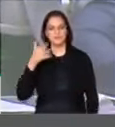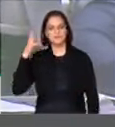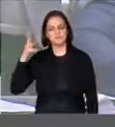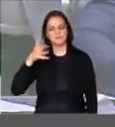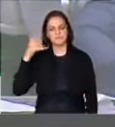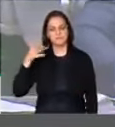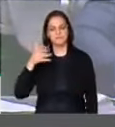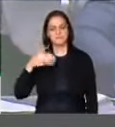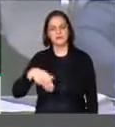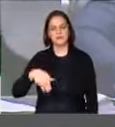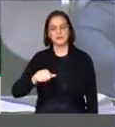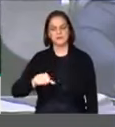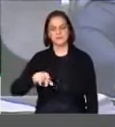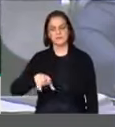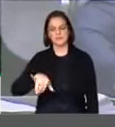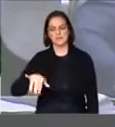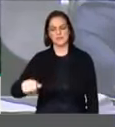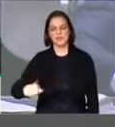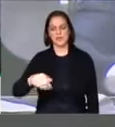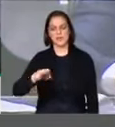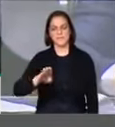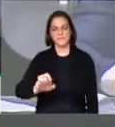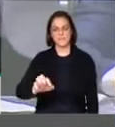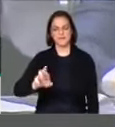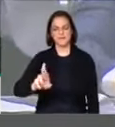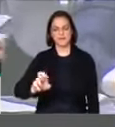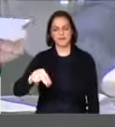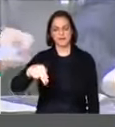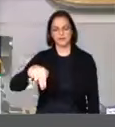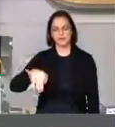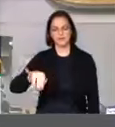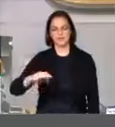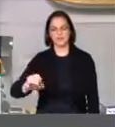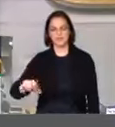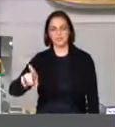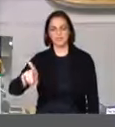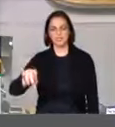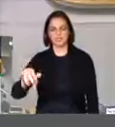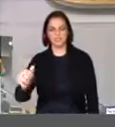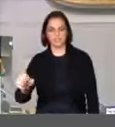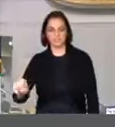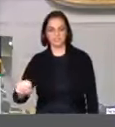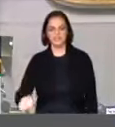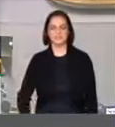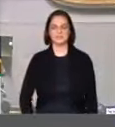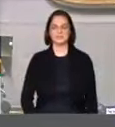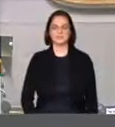doutora Maria Berenice Dias.